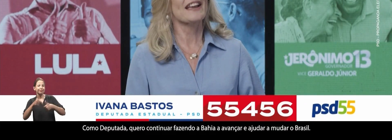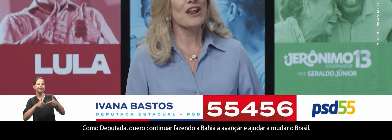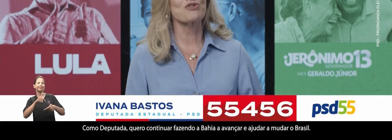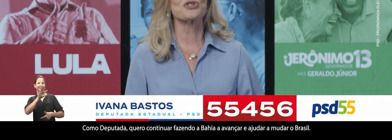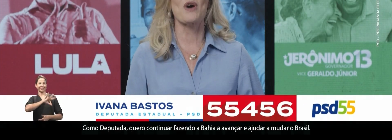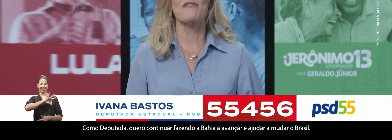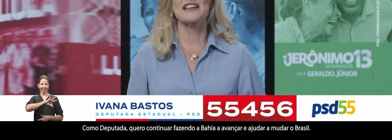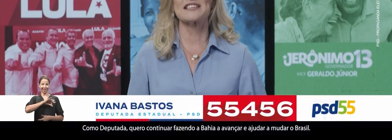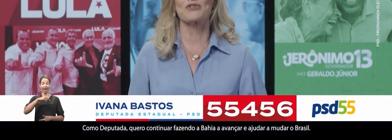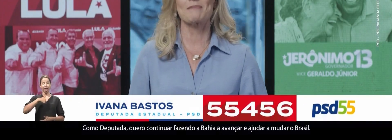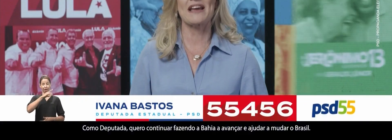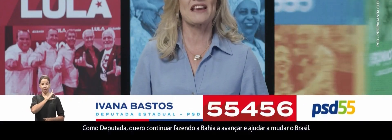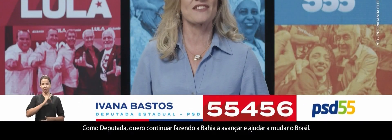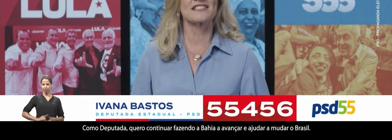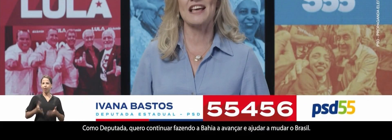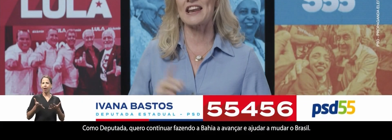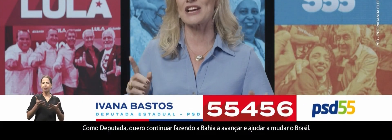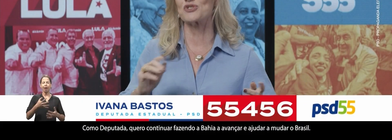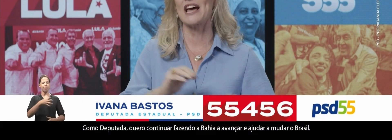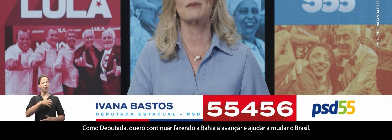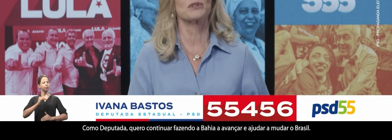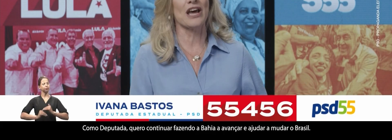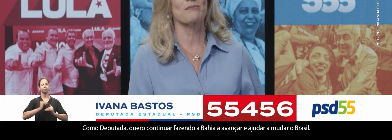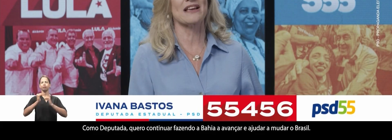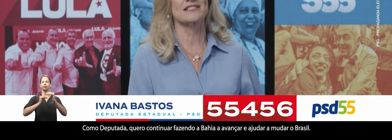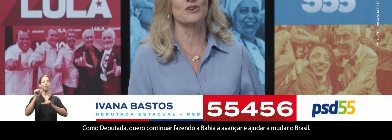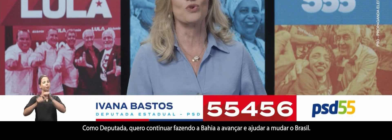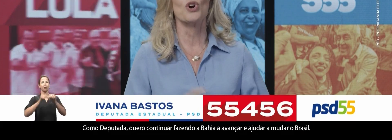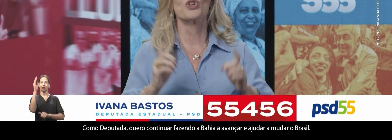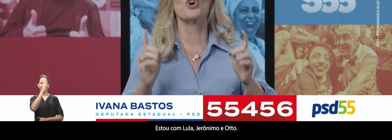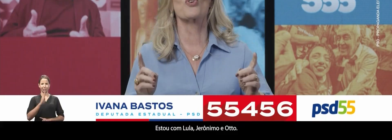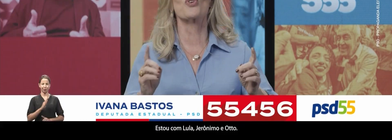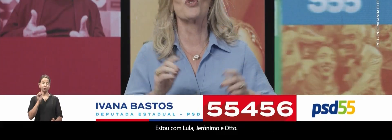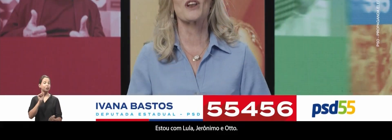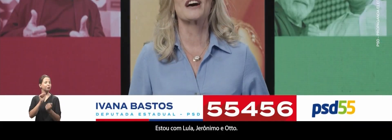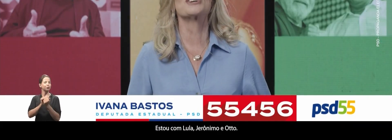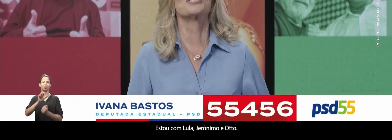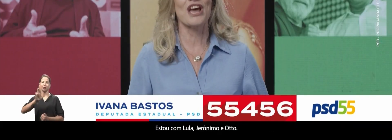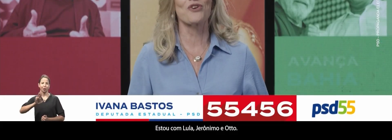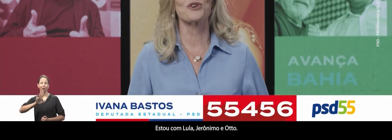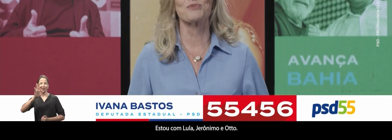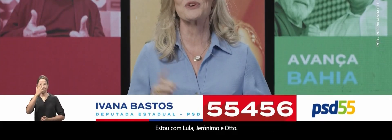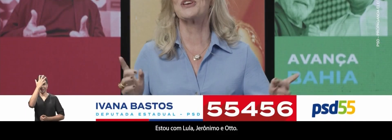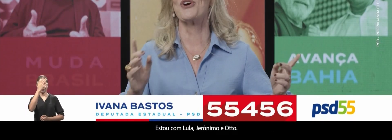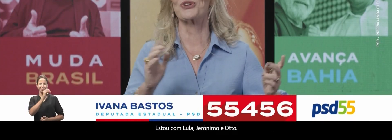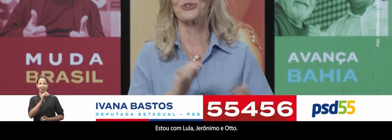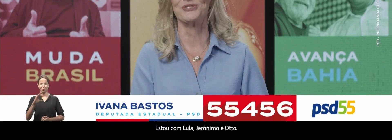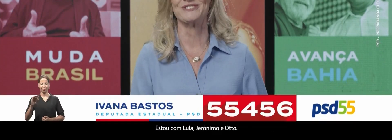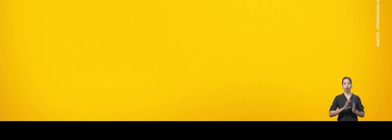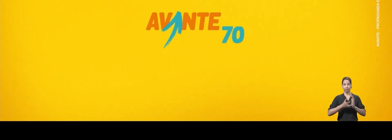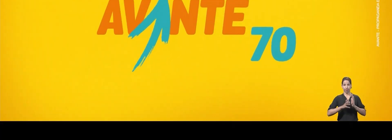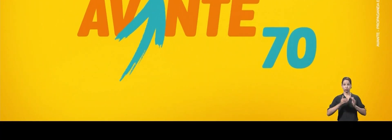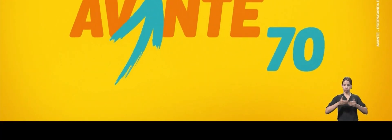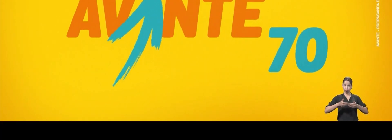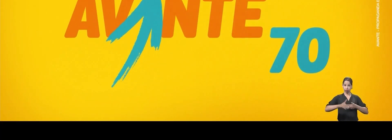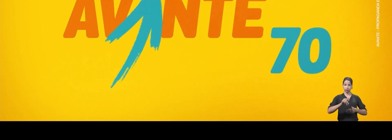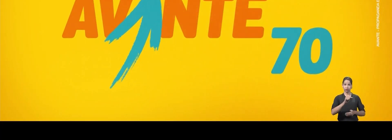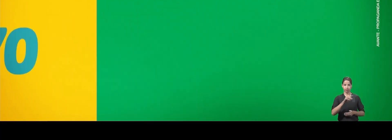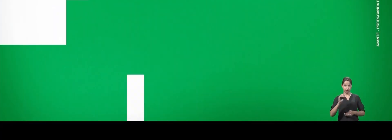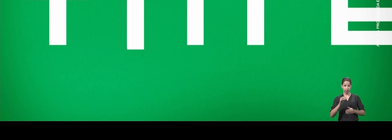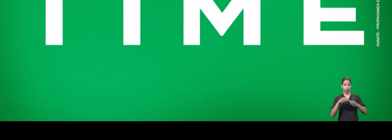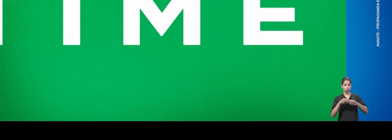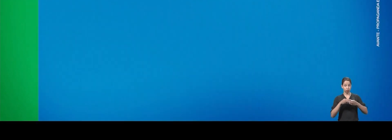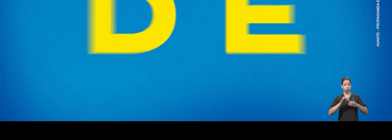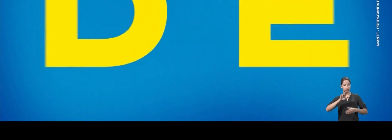deputada, quero continuar fazendo a Bahia avançar e ajudar a mudar o Brasil. Tô com Lula, Jerônimo e Otto. Avante